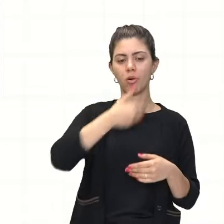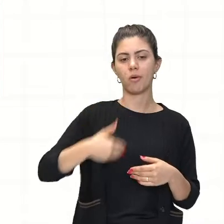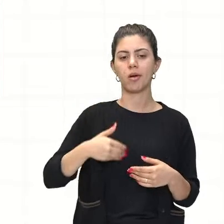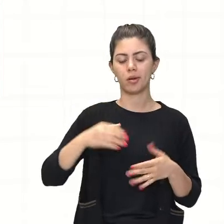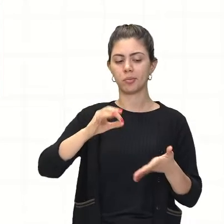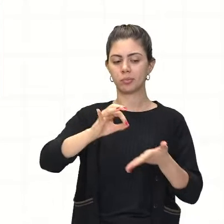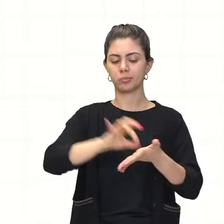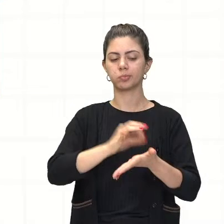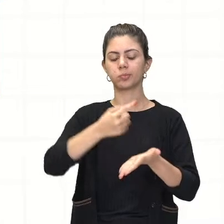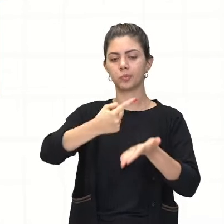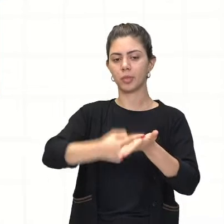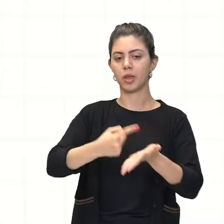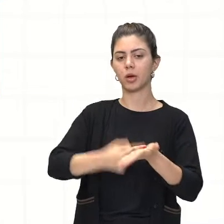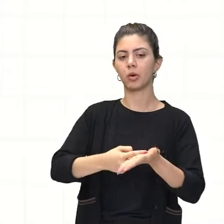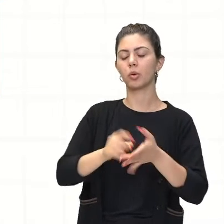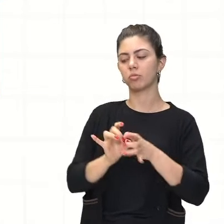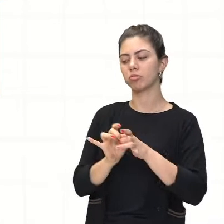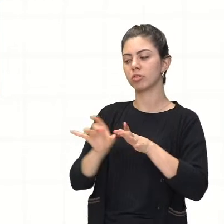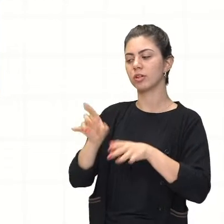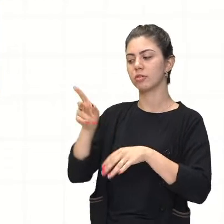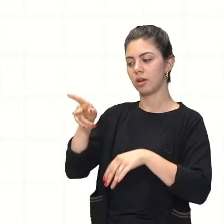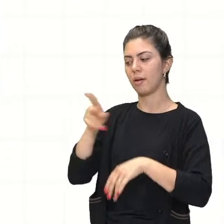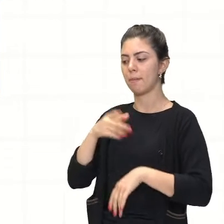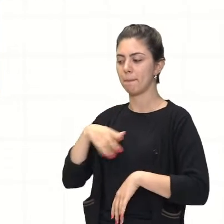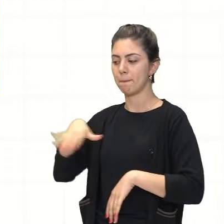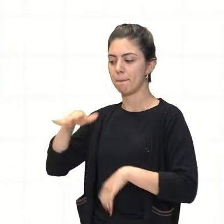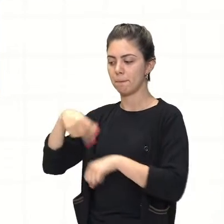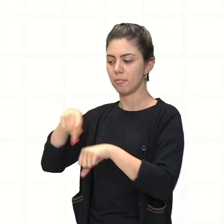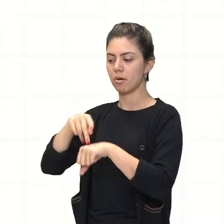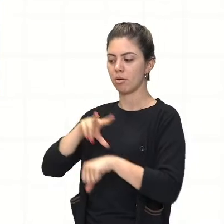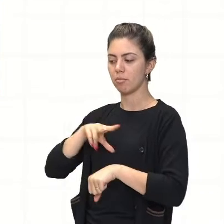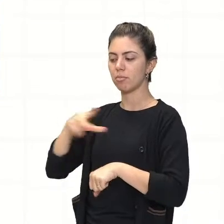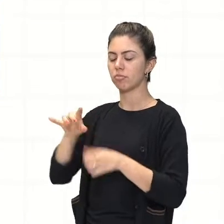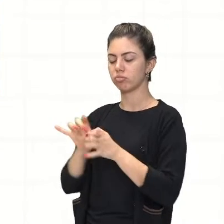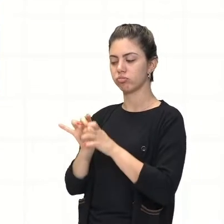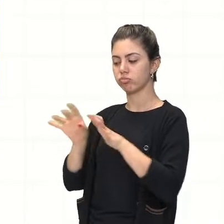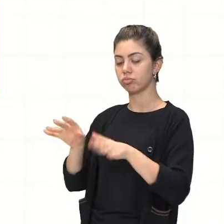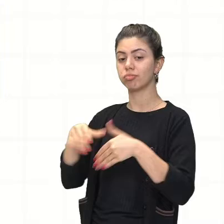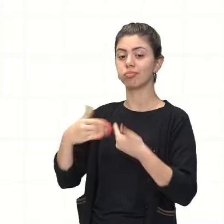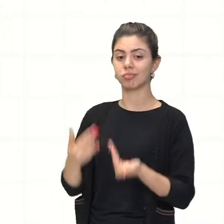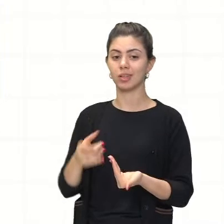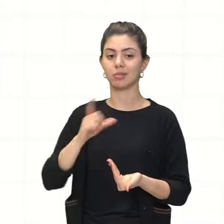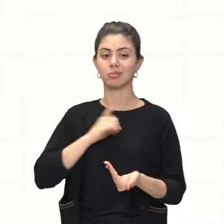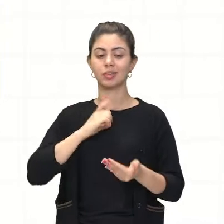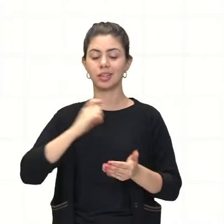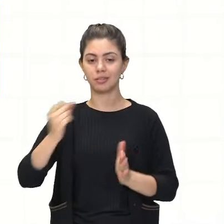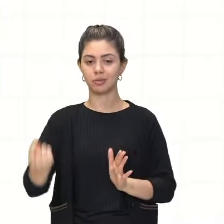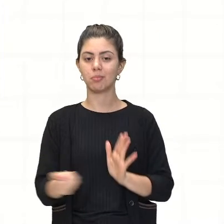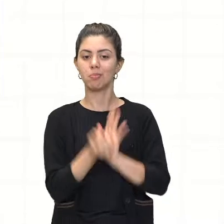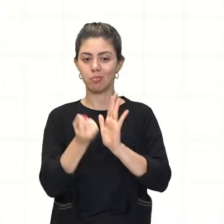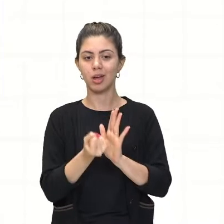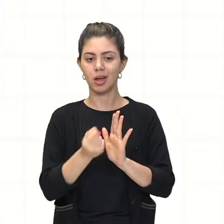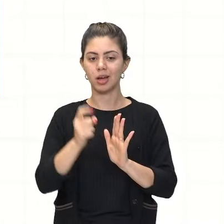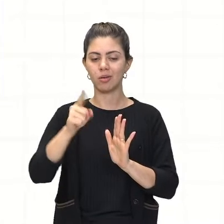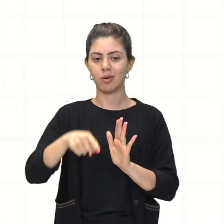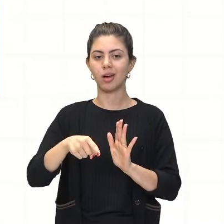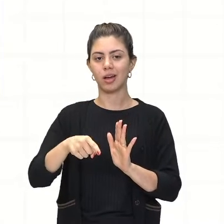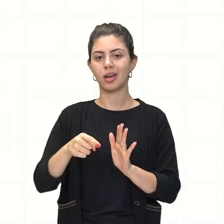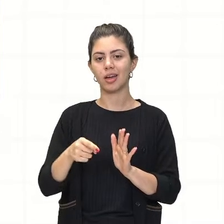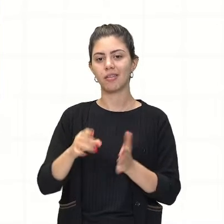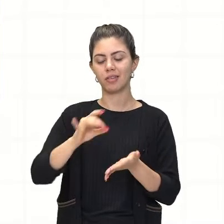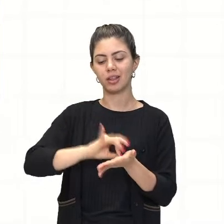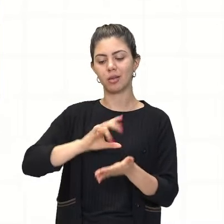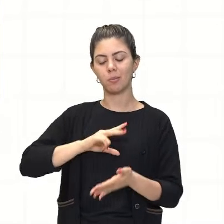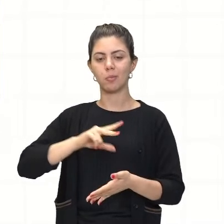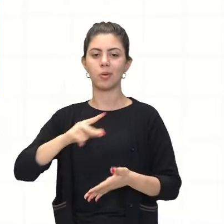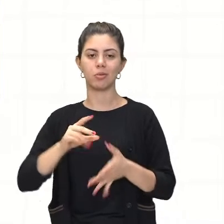concede a independência de Portugal, que foi oficialmente reconhecido a partir desta data.